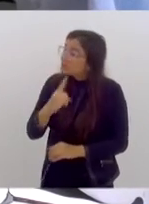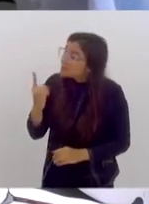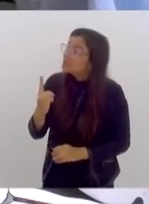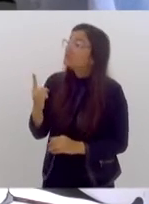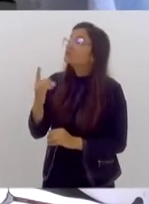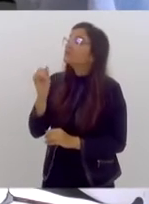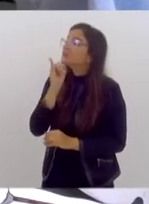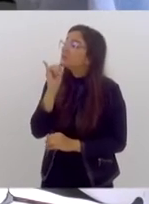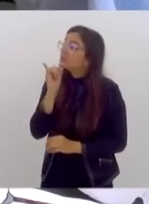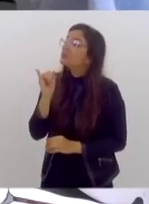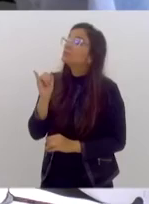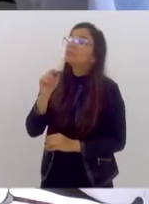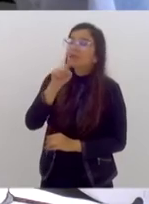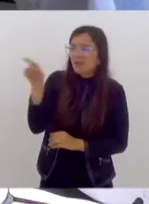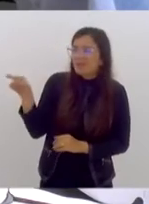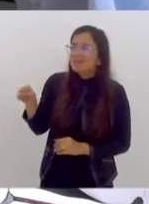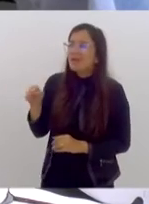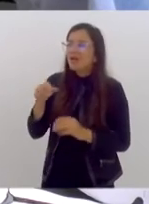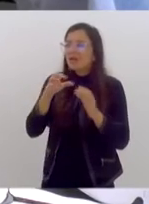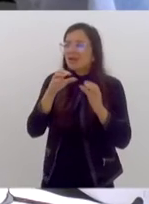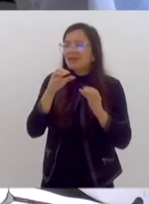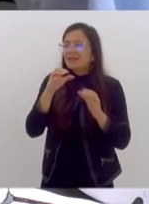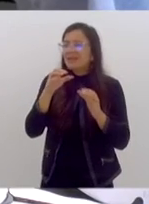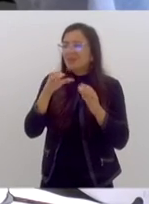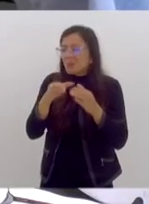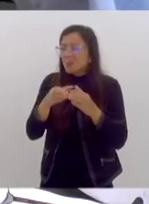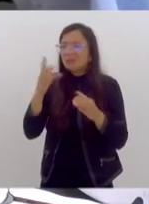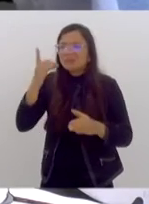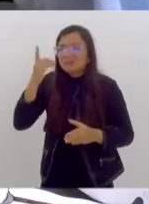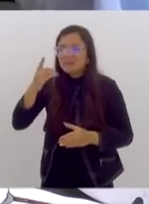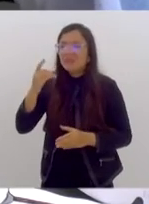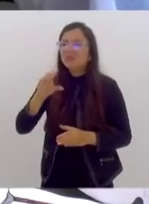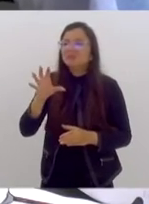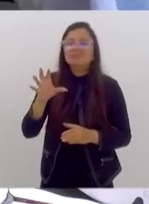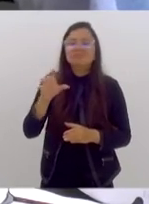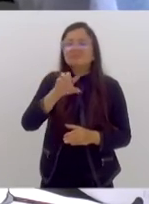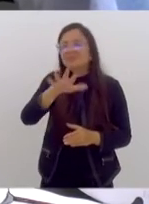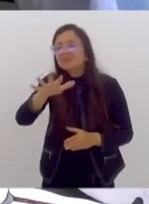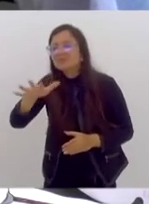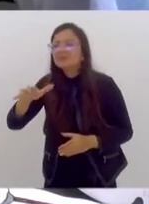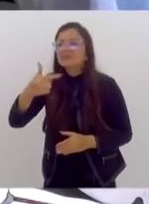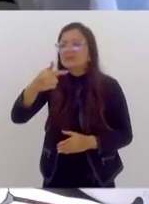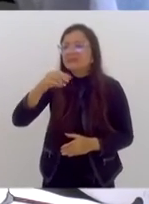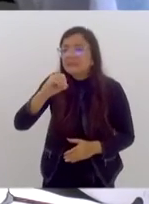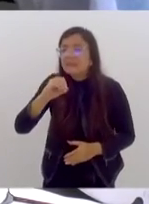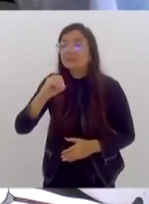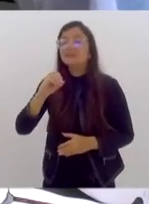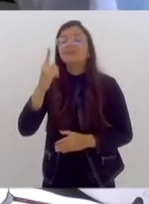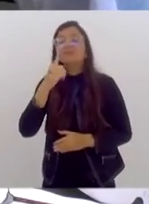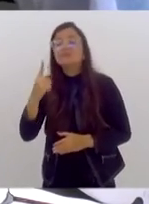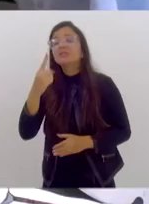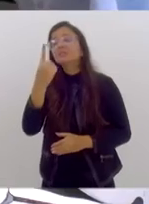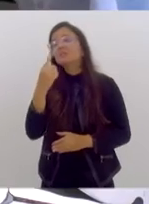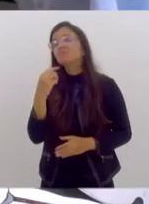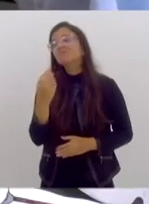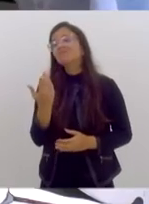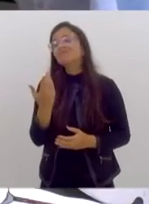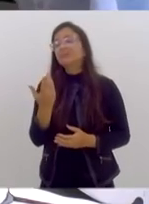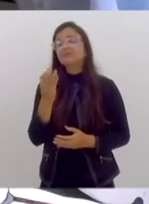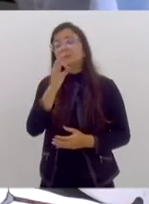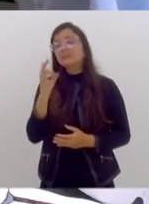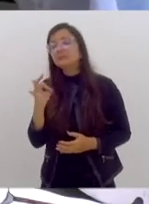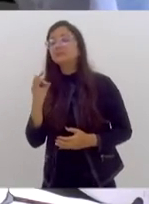70 deputados que alocasse um percentual porque para todos nós eu